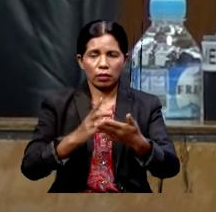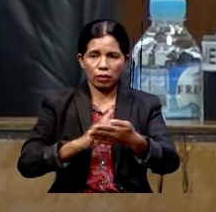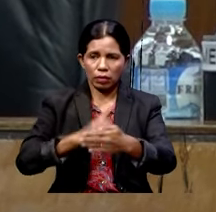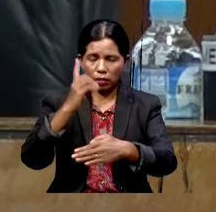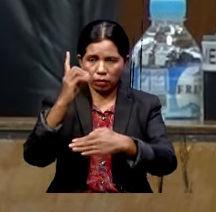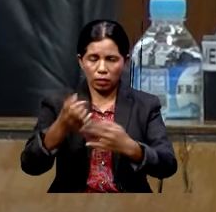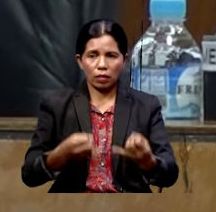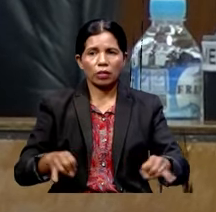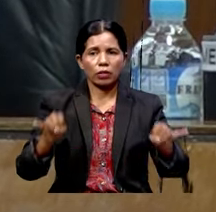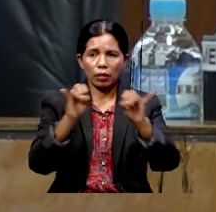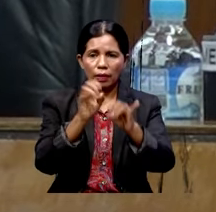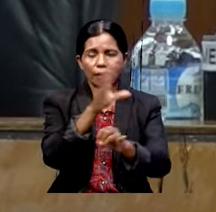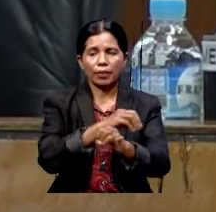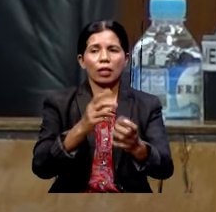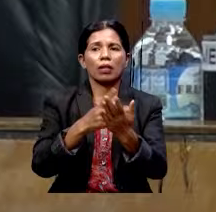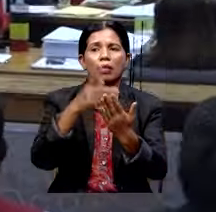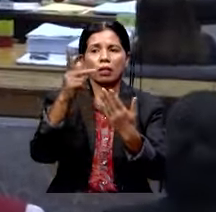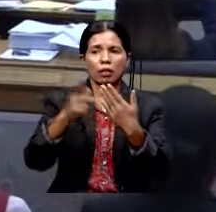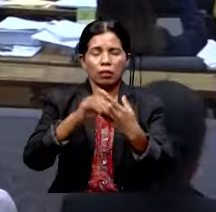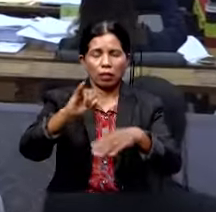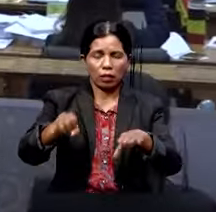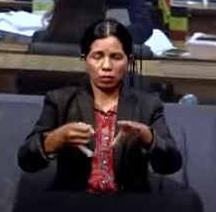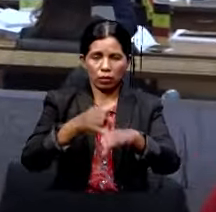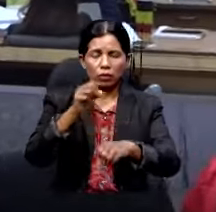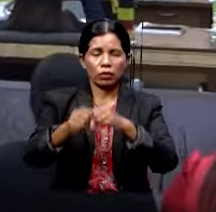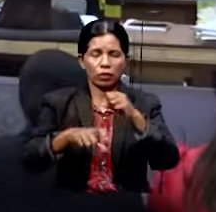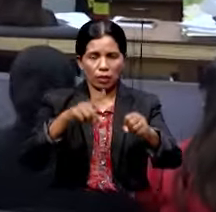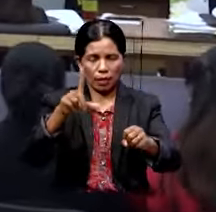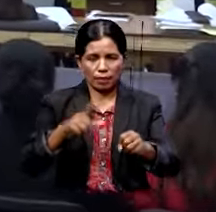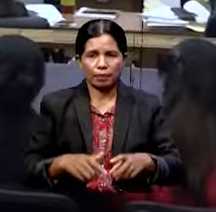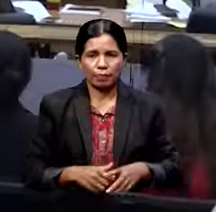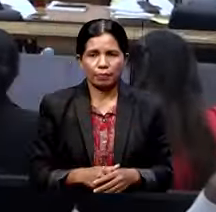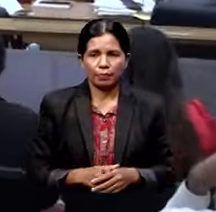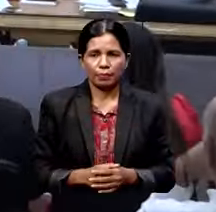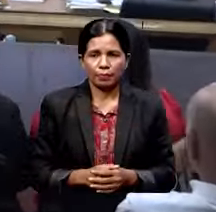Desenvolvimento Institucional, no Programa Inclusão Social. Simão Ximenes, Adair Ximenes, GMN.